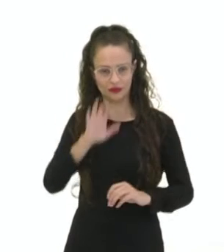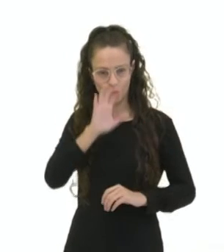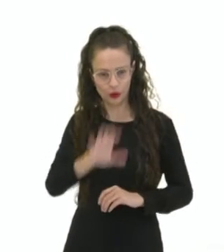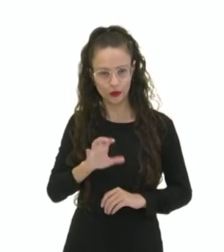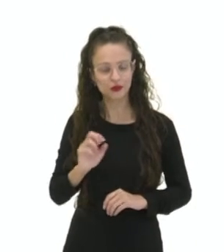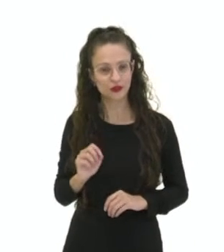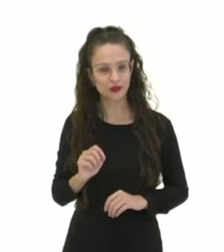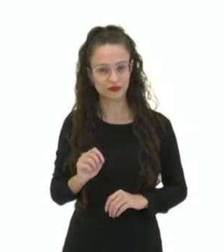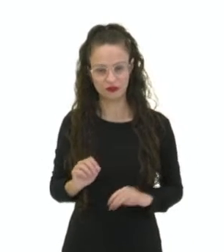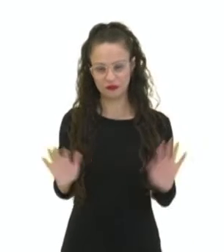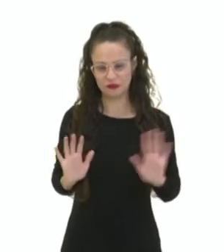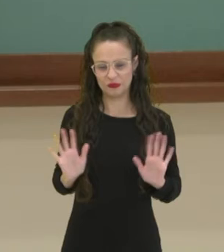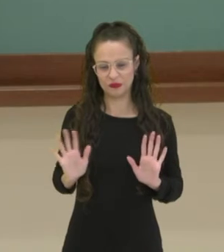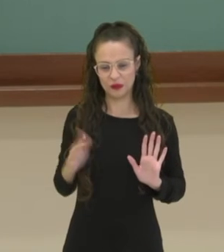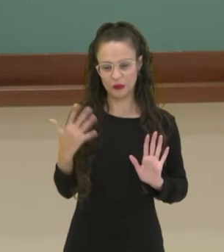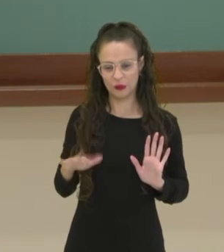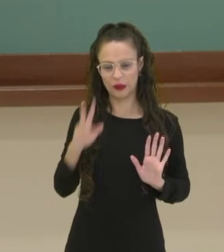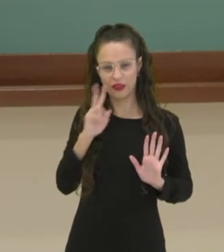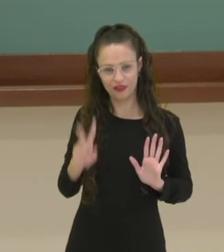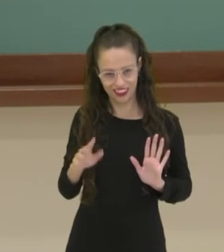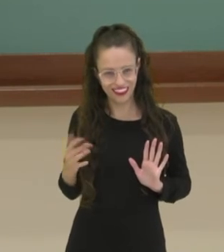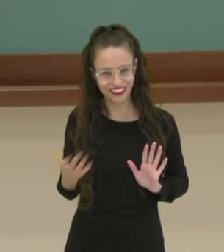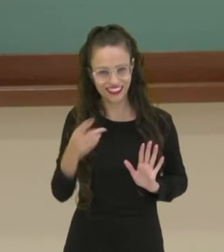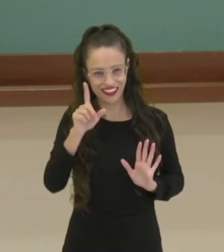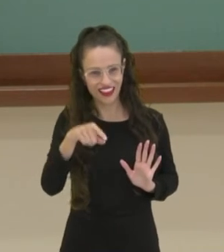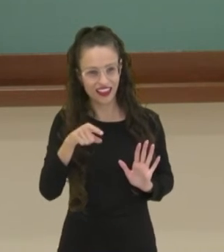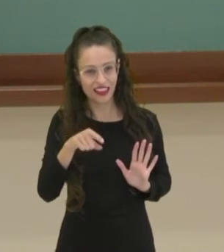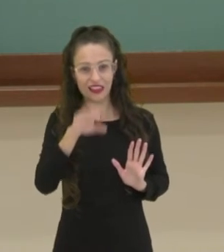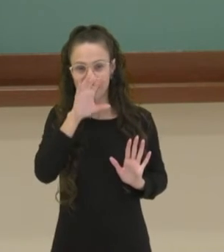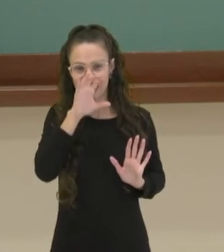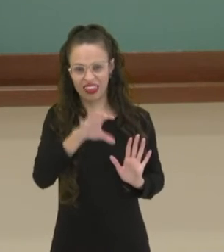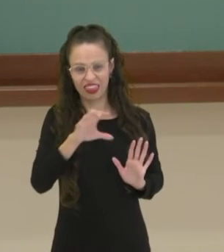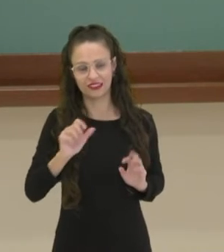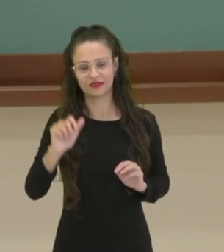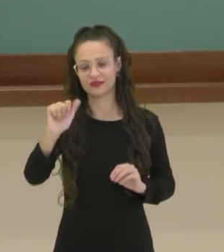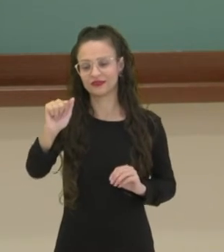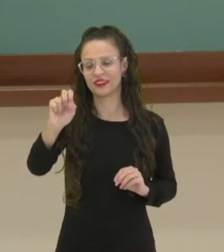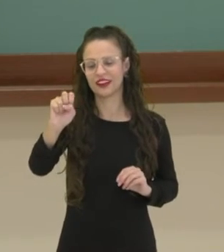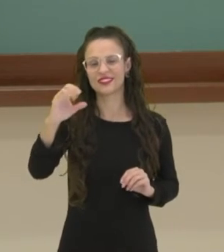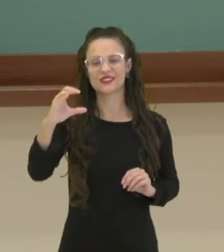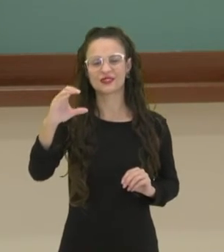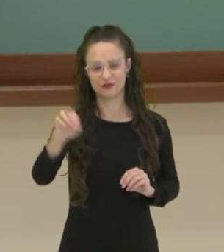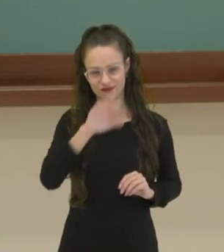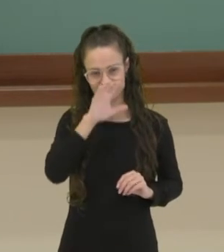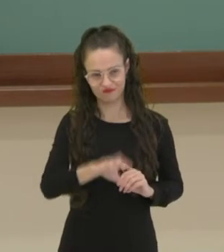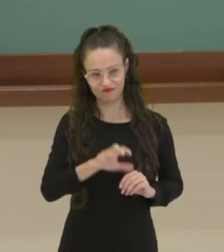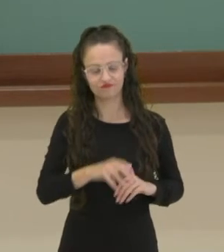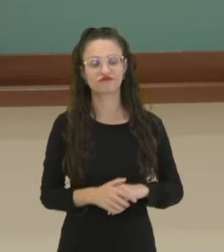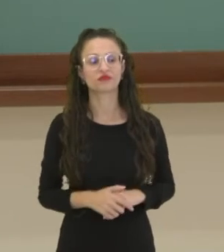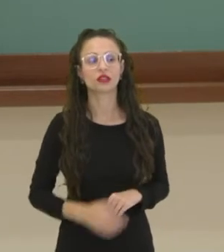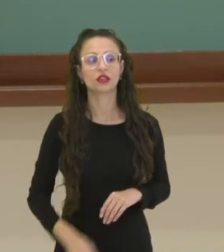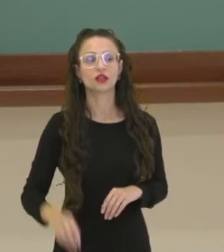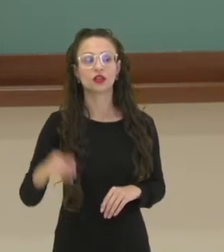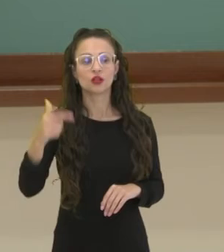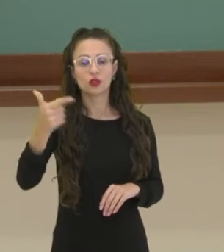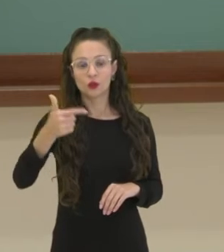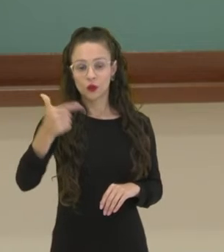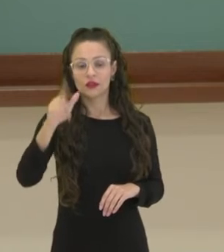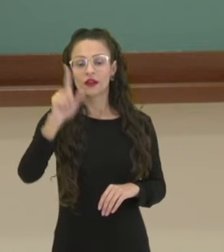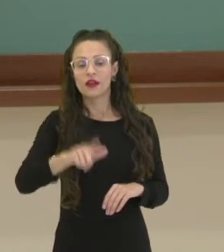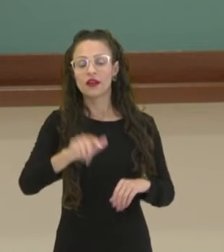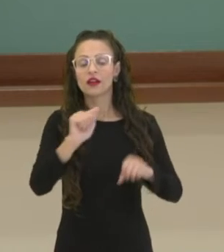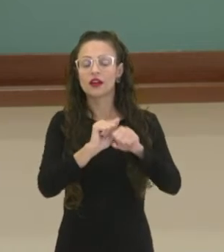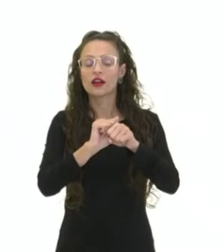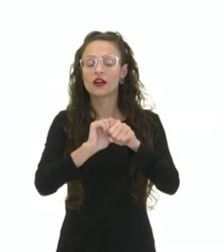vê aquilo e diz, ui, não posso nem ver, tá? Então, dá asco, né? Na 2, os adjetivos